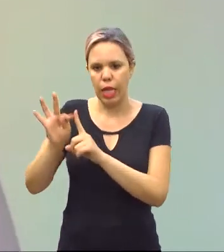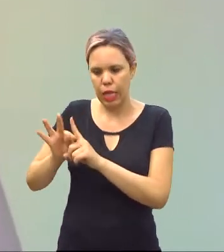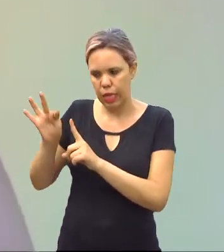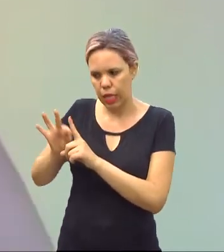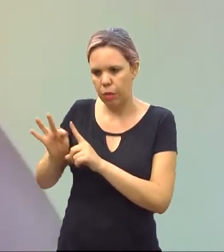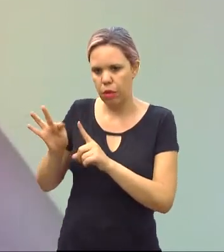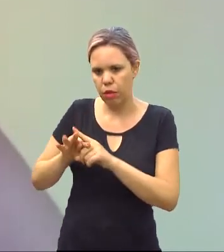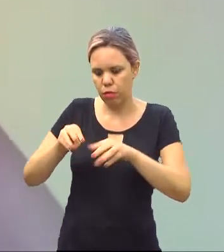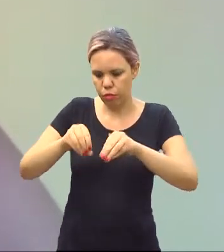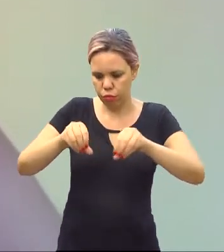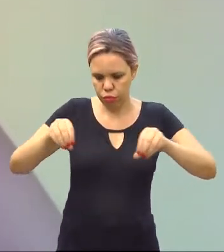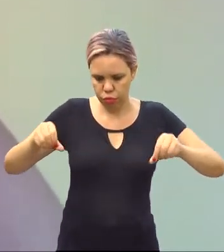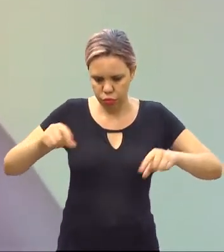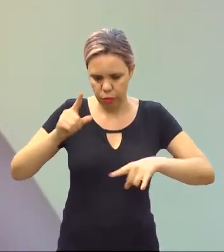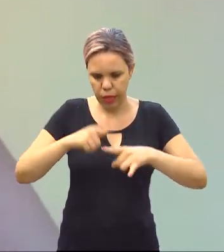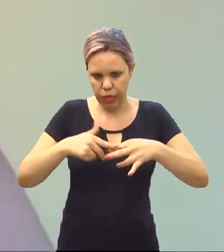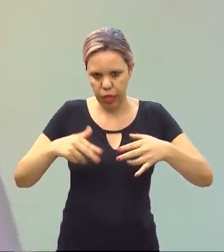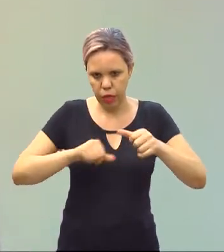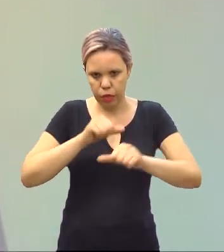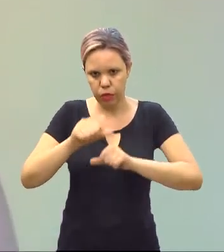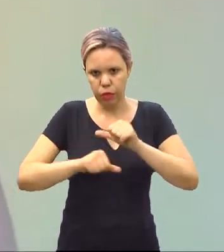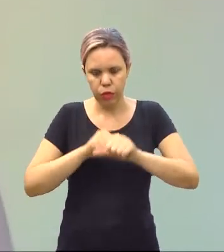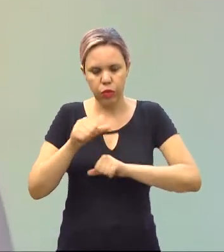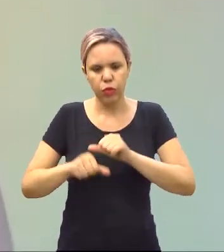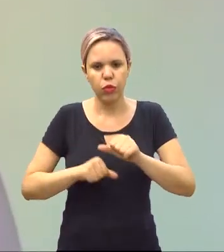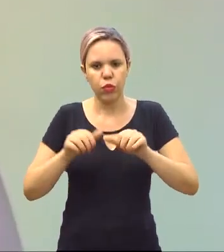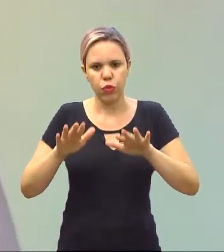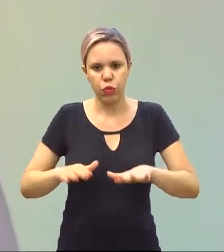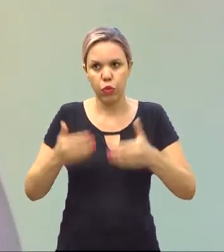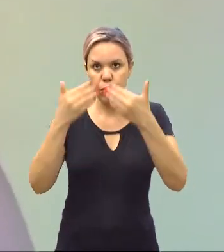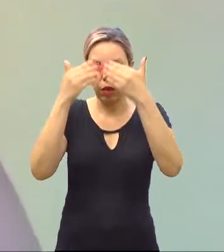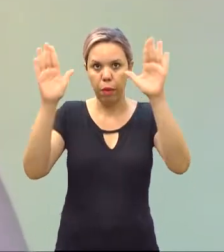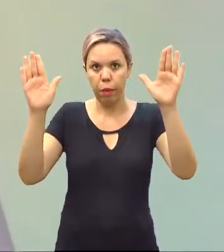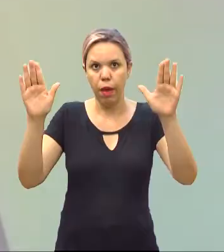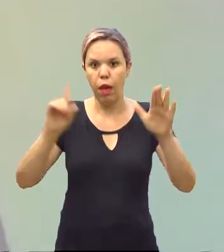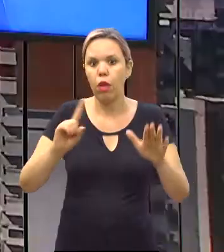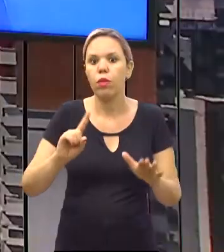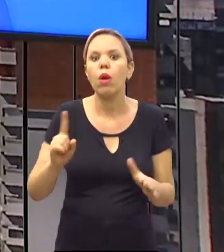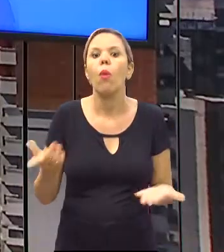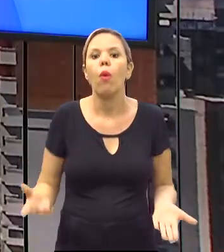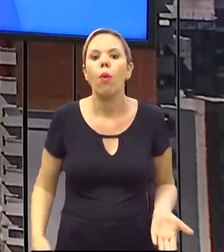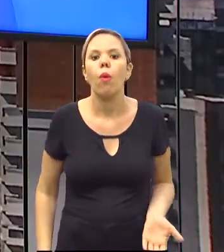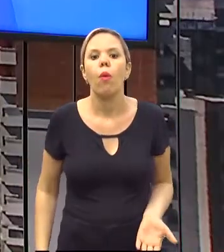para a degradação da matéria orgânica. Essa é aquela que fica a céu aberto ou não?